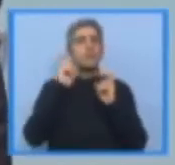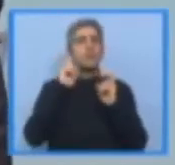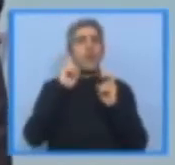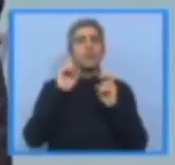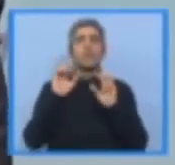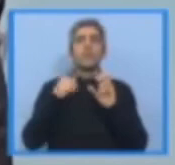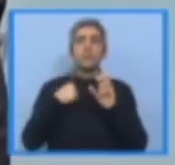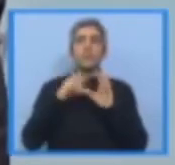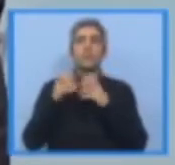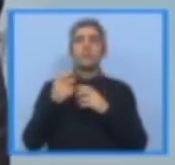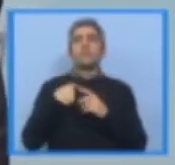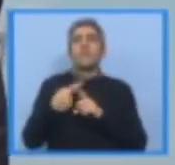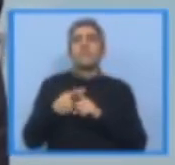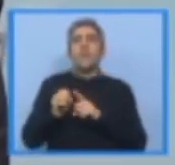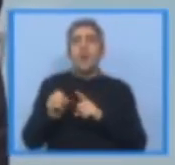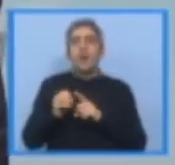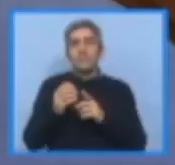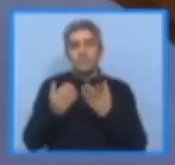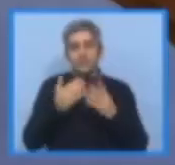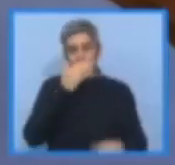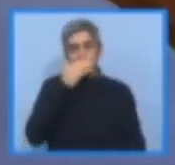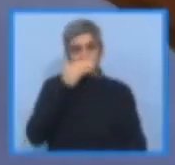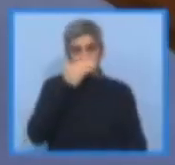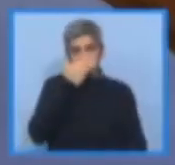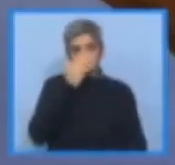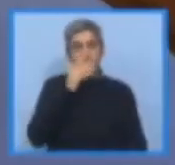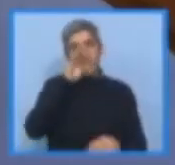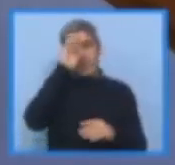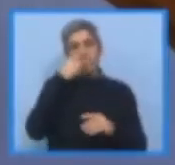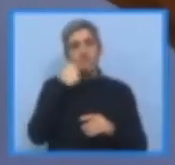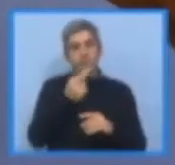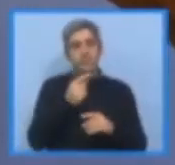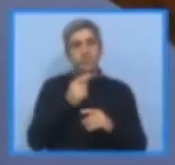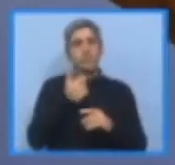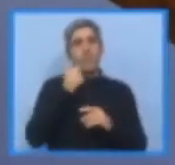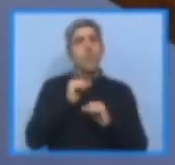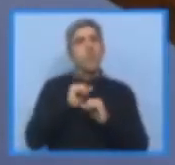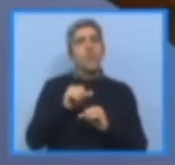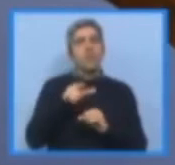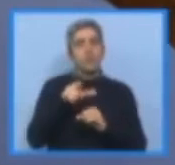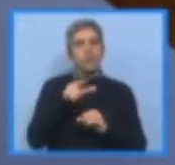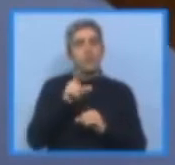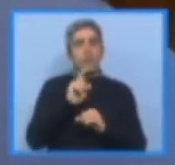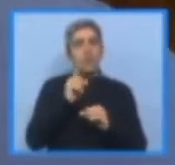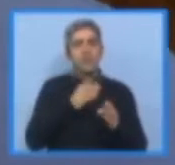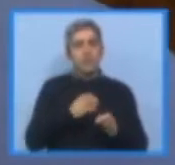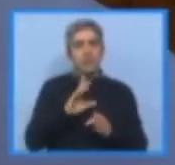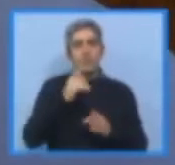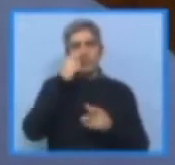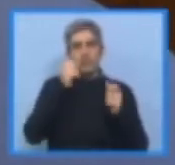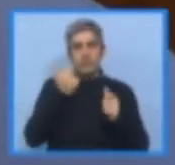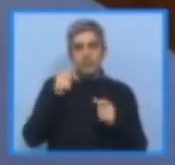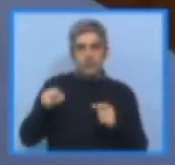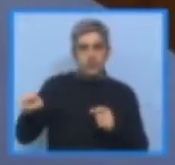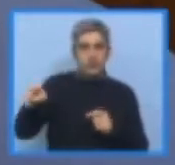não compro como não me cativa. O Papa termina, quase a terminar a sua mensagem, diz que o melhor antídoto contra as notícias falsas não são as estratégias, mas as pessoas.